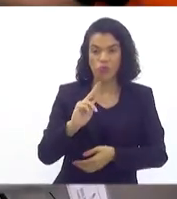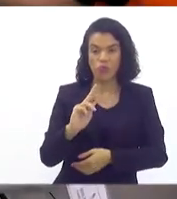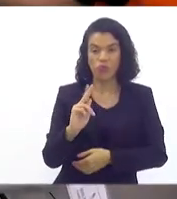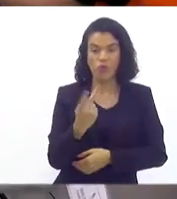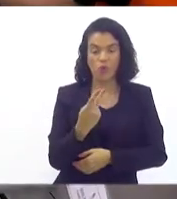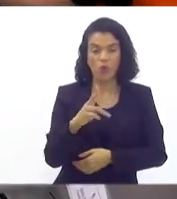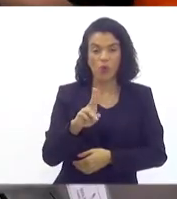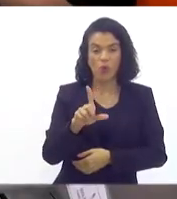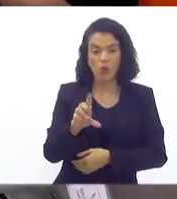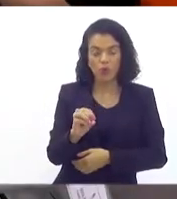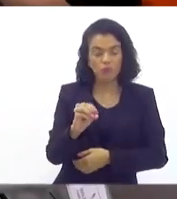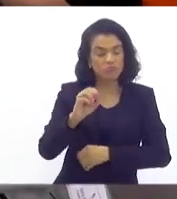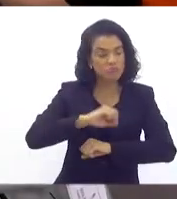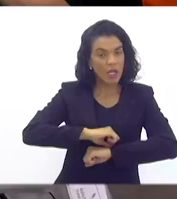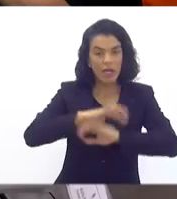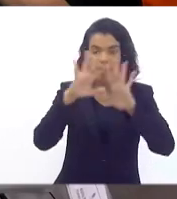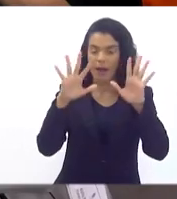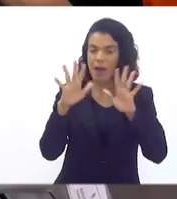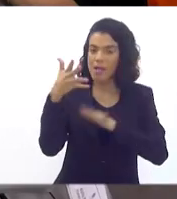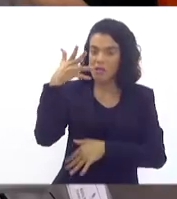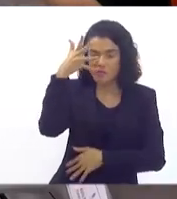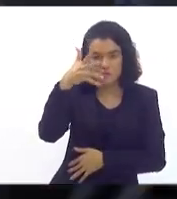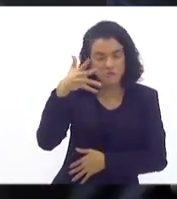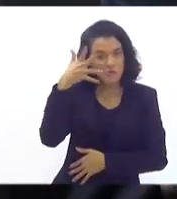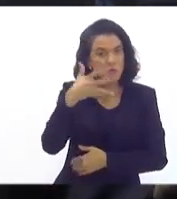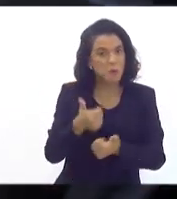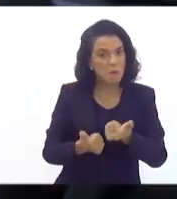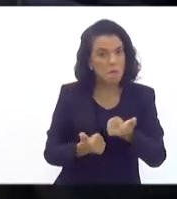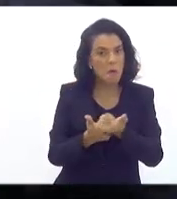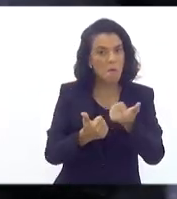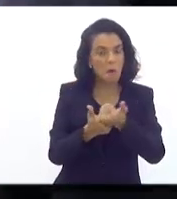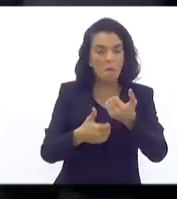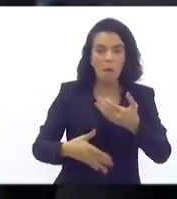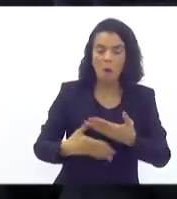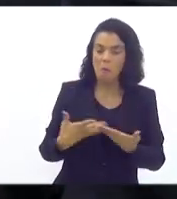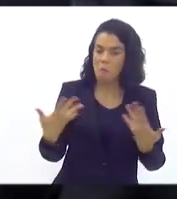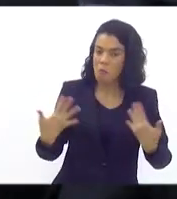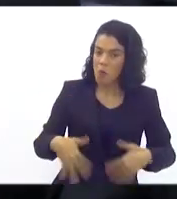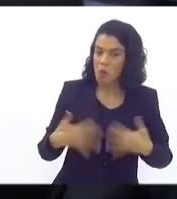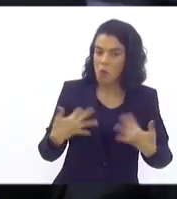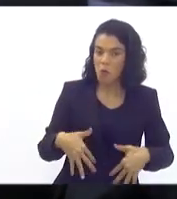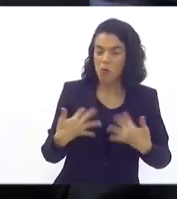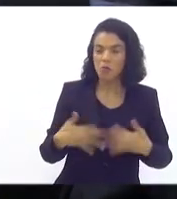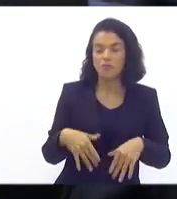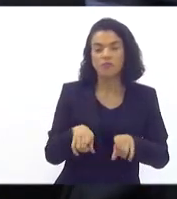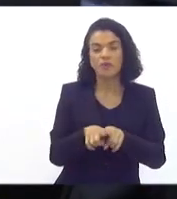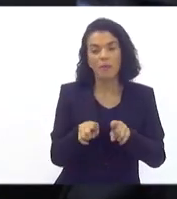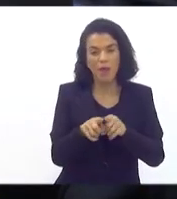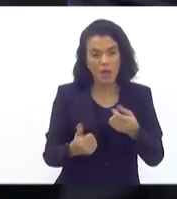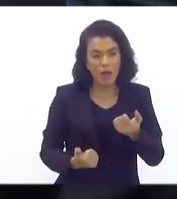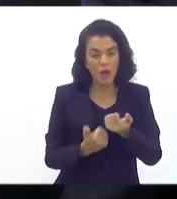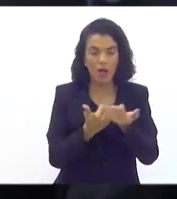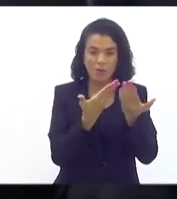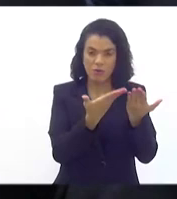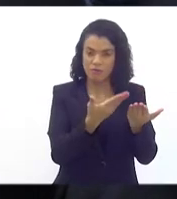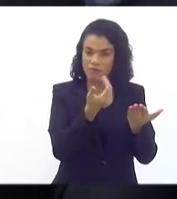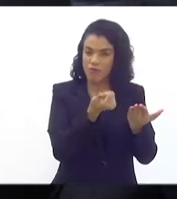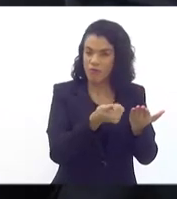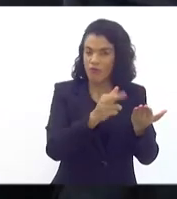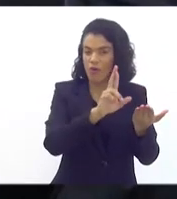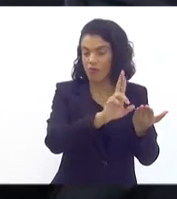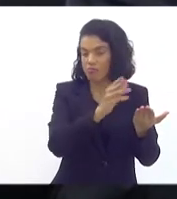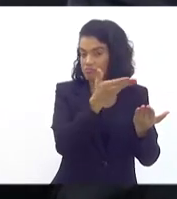parabenizar pela clareza da fala contribuiu muito e tenho certeza que a colaboração de vossa excelência